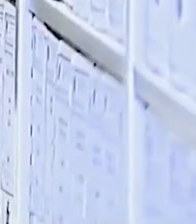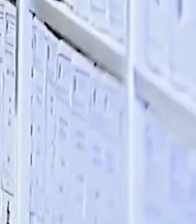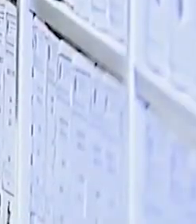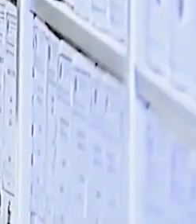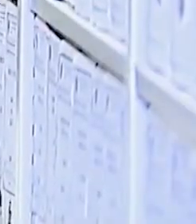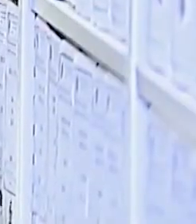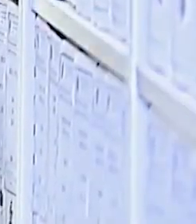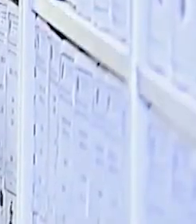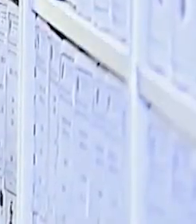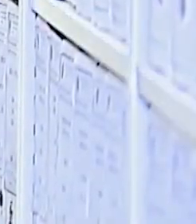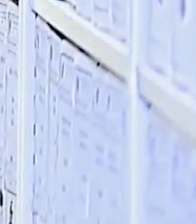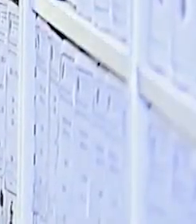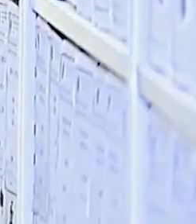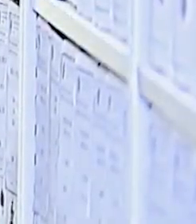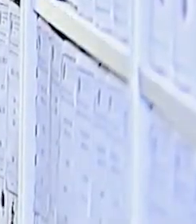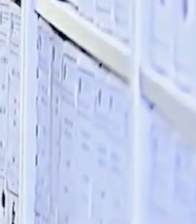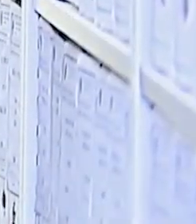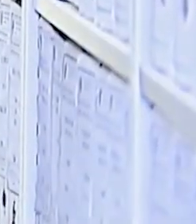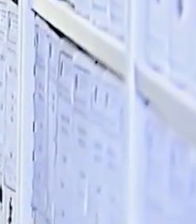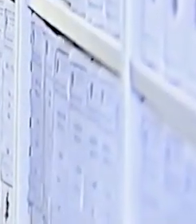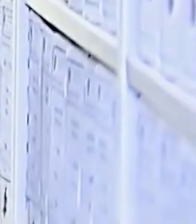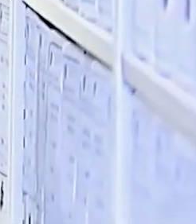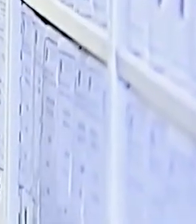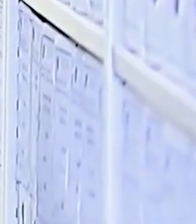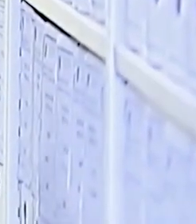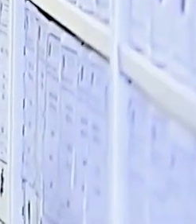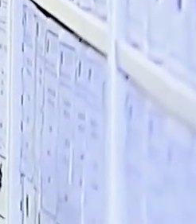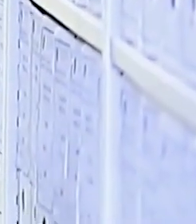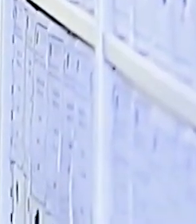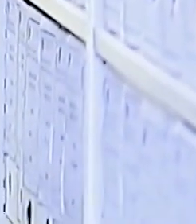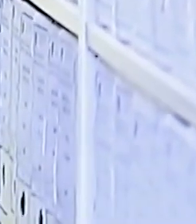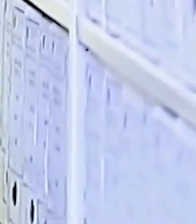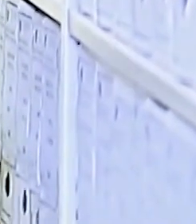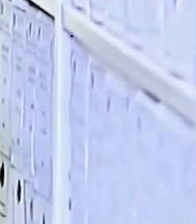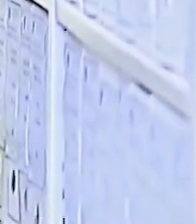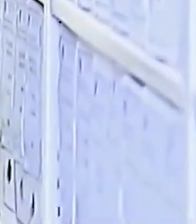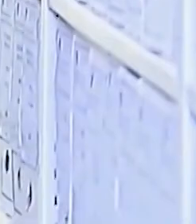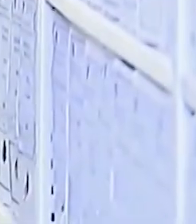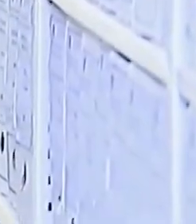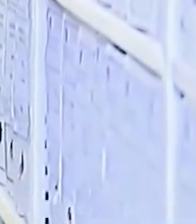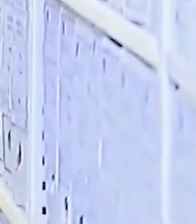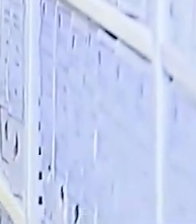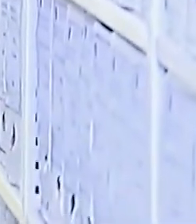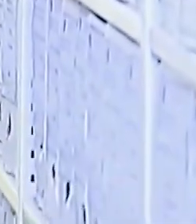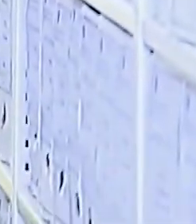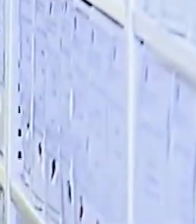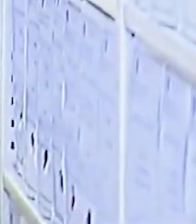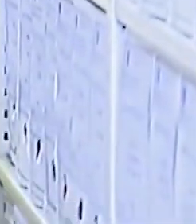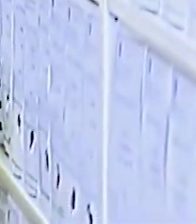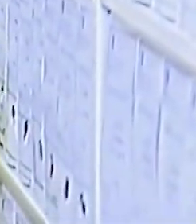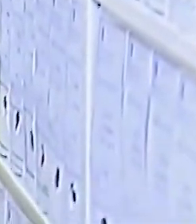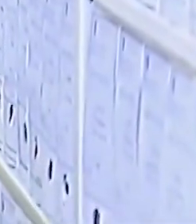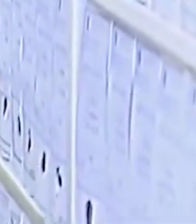Por muitos anos, documentos importantes foram guardados em lugares como esse aqui. Mas hoje em dia não